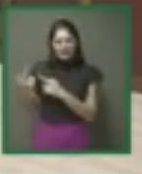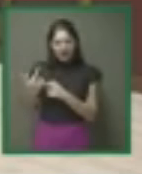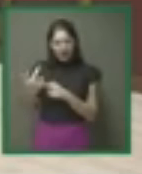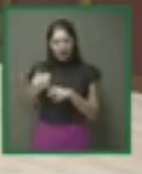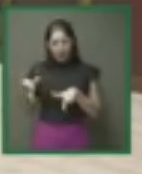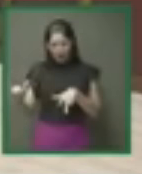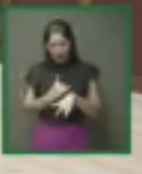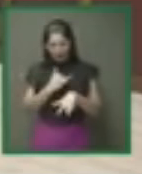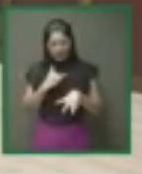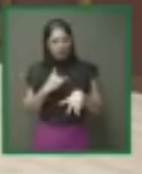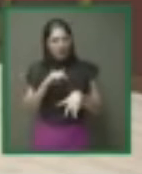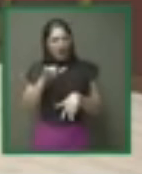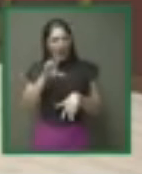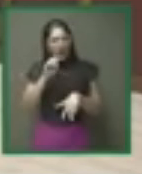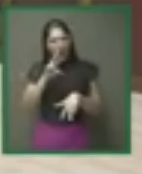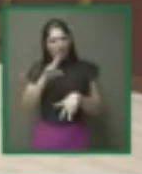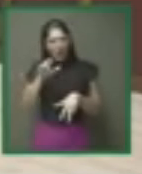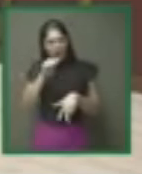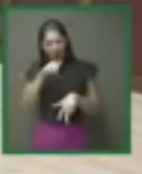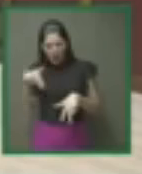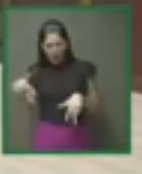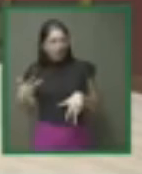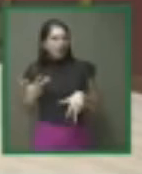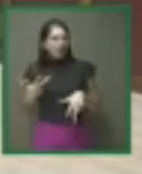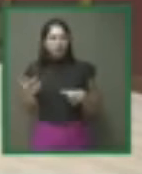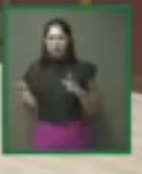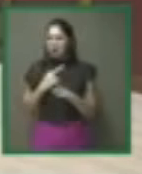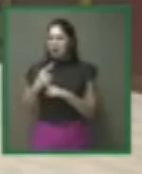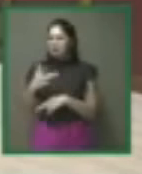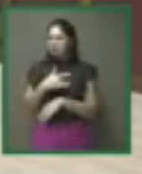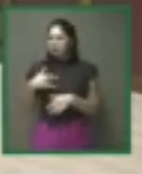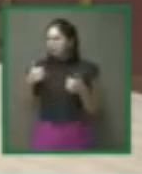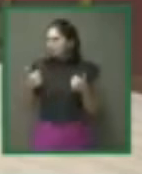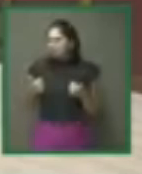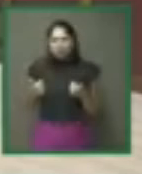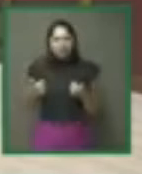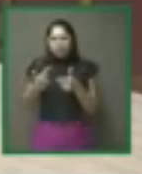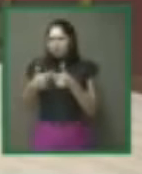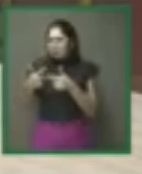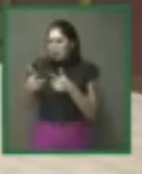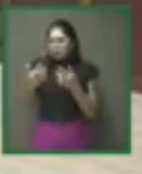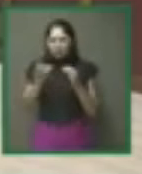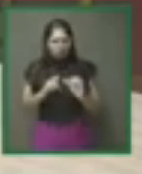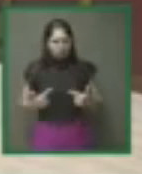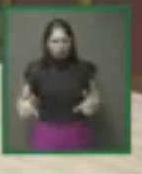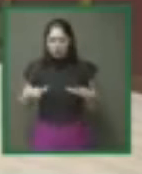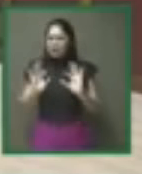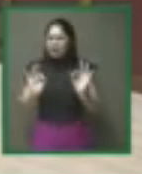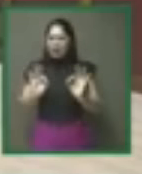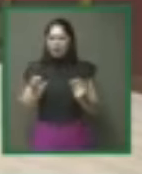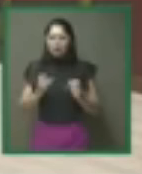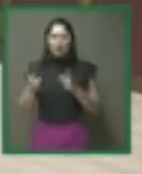com a vítima, com o Lohan, era um relacionamento sadio. Eu não tinha problemas com o Lohan, né?